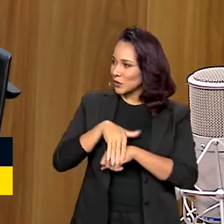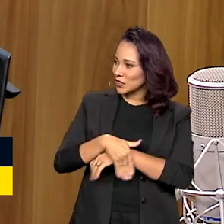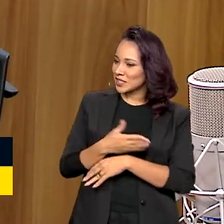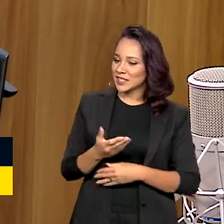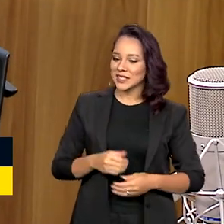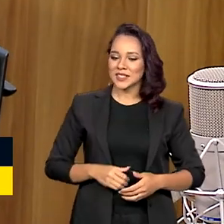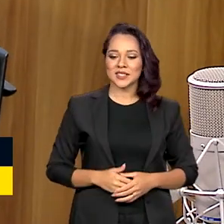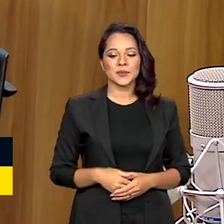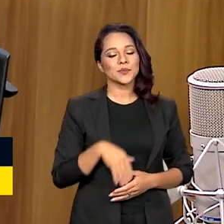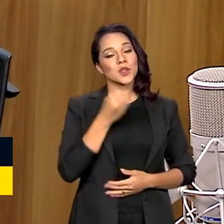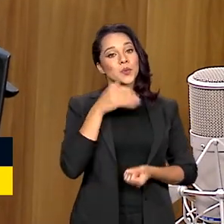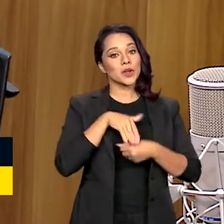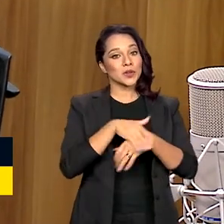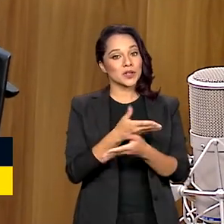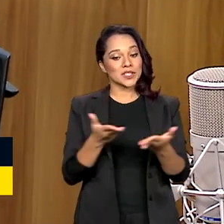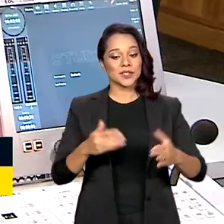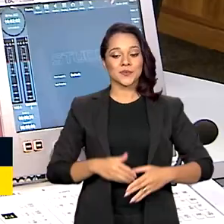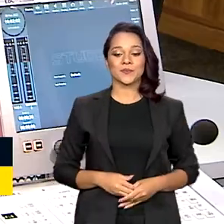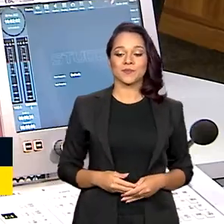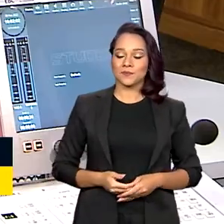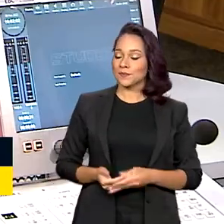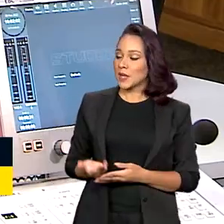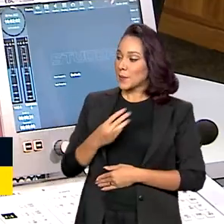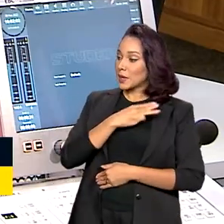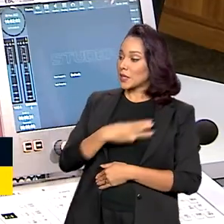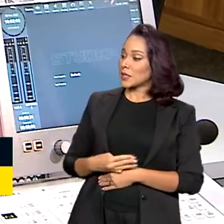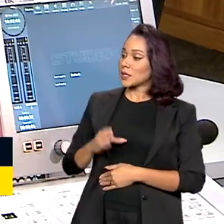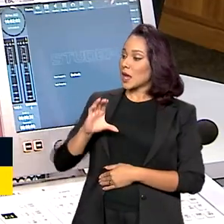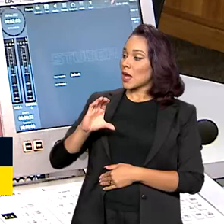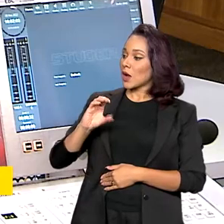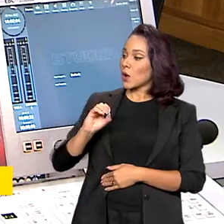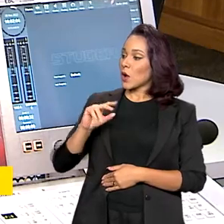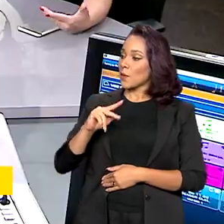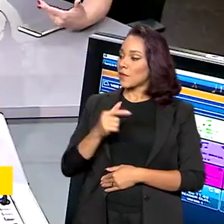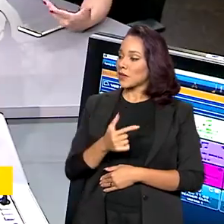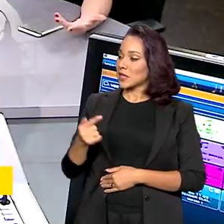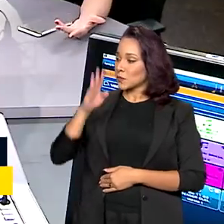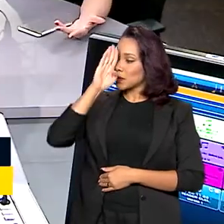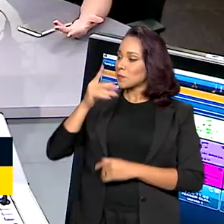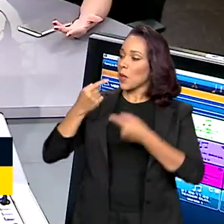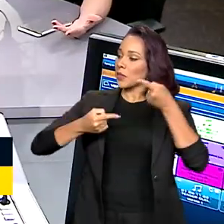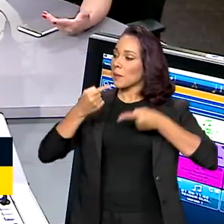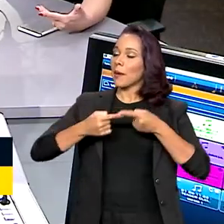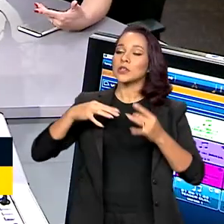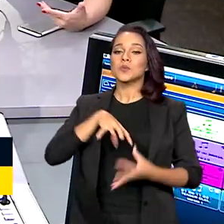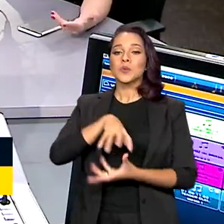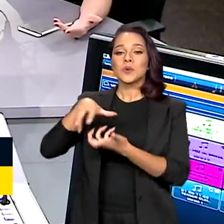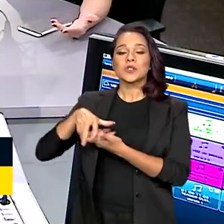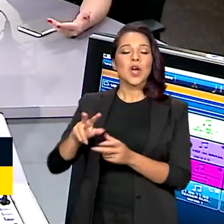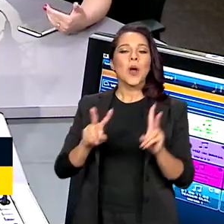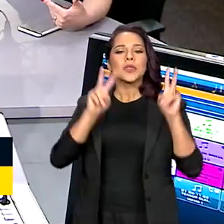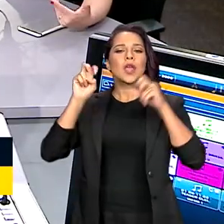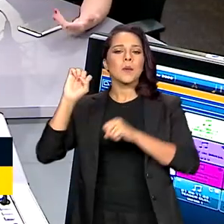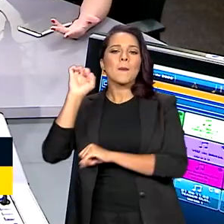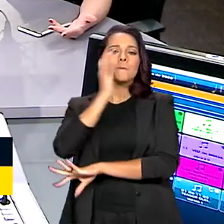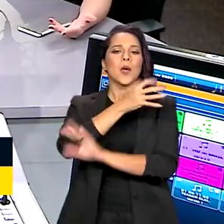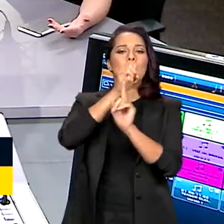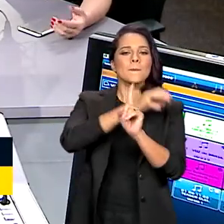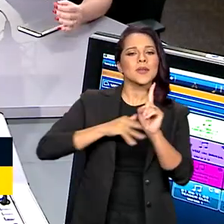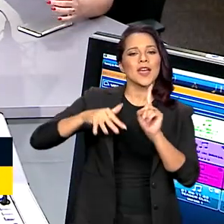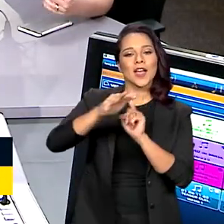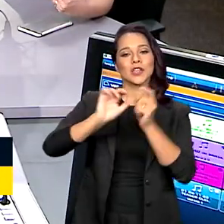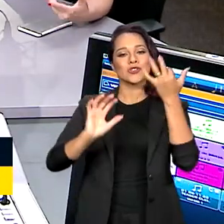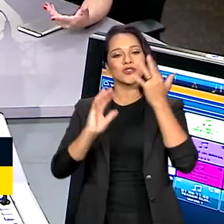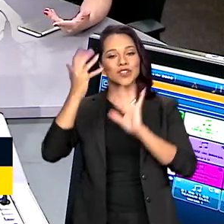ministro. Boa noite. Ministro, a COP27 é o principal debate mundial, né, sobre meio ambiente, a questão